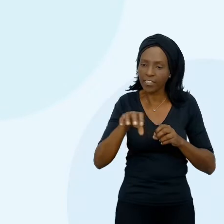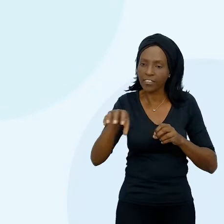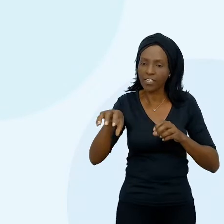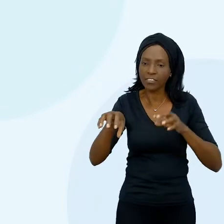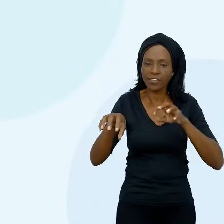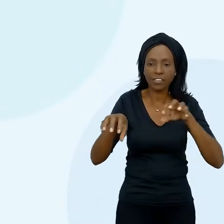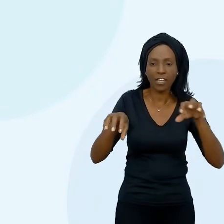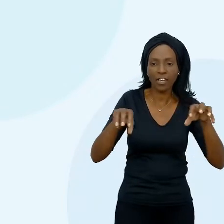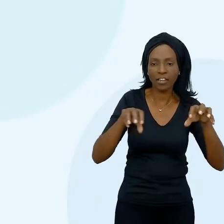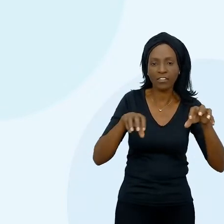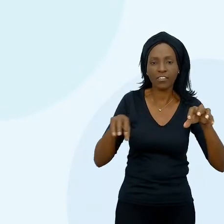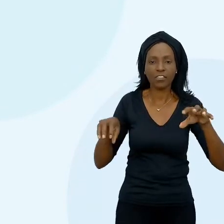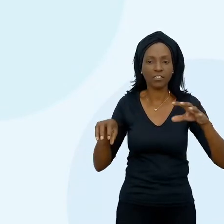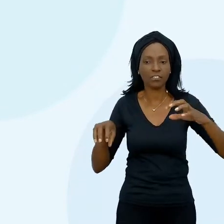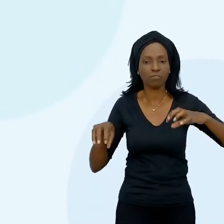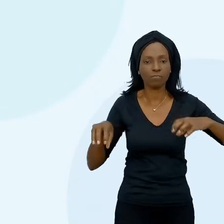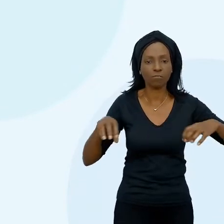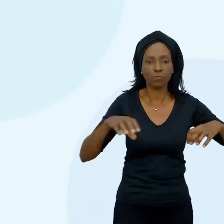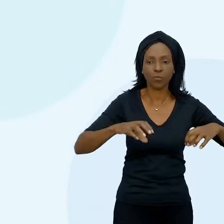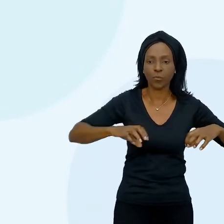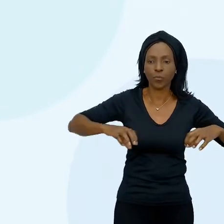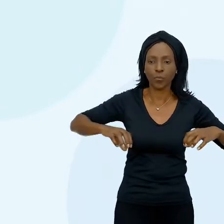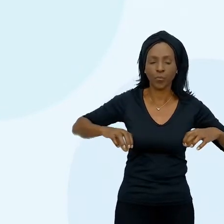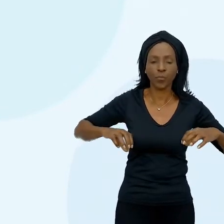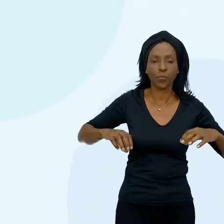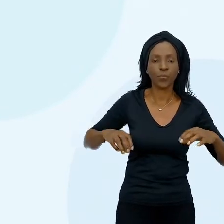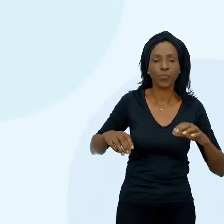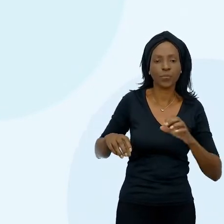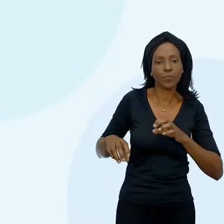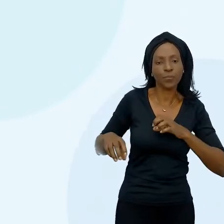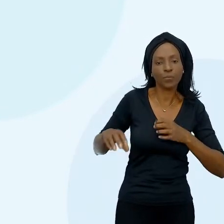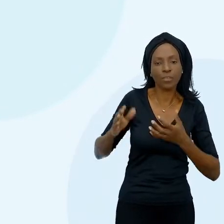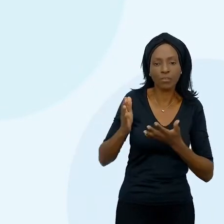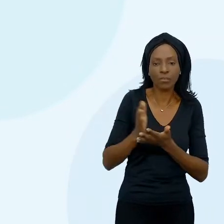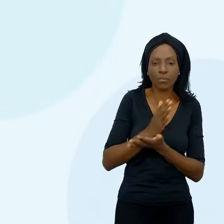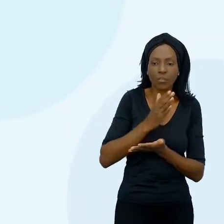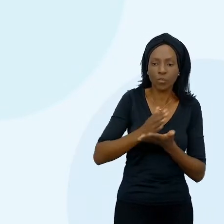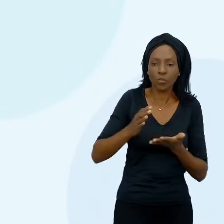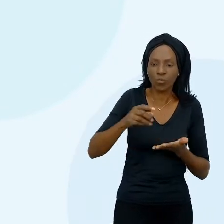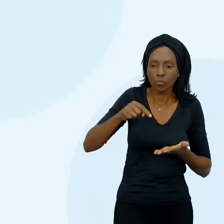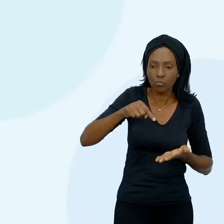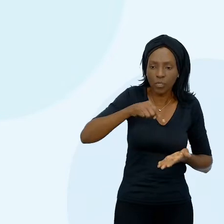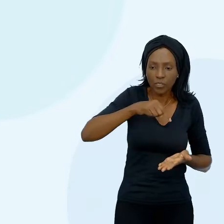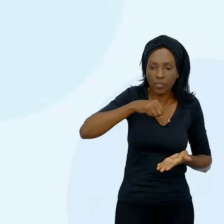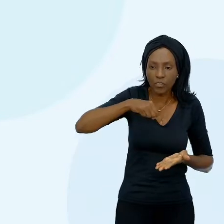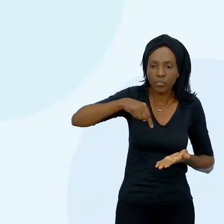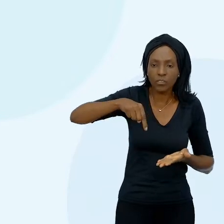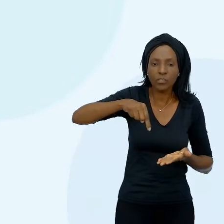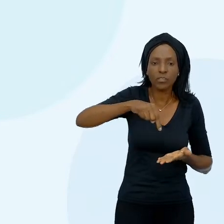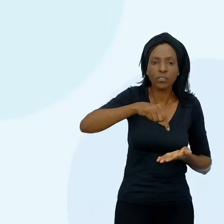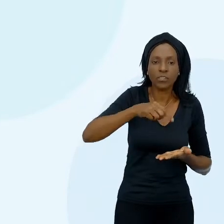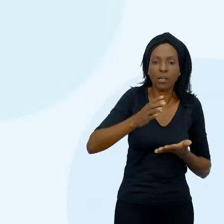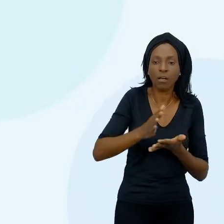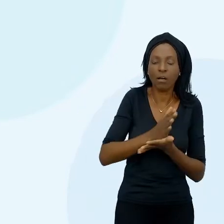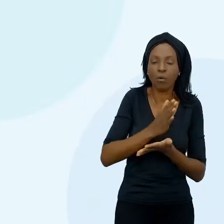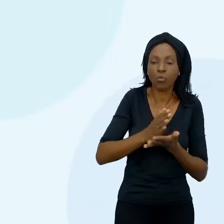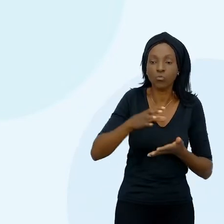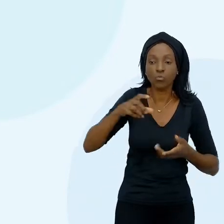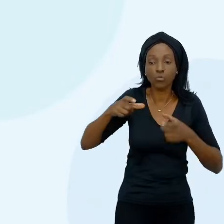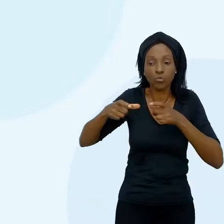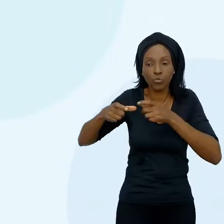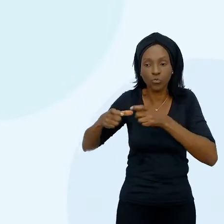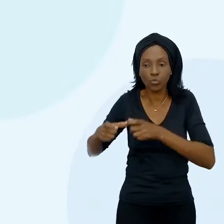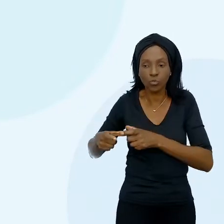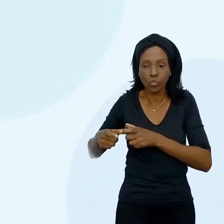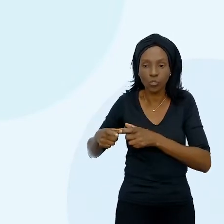dessa prisão, há algumas esferas, digamos assim, alguns locais, de tal